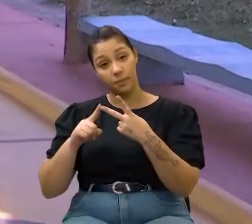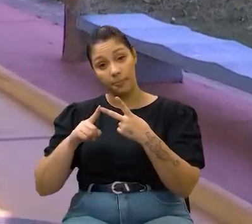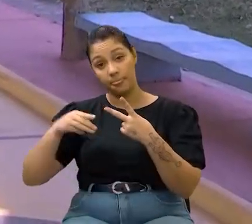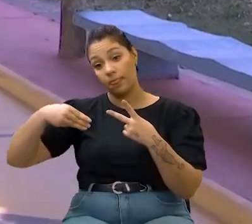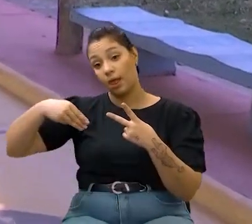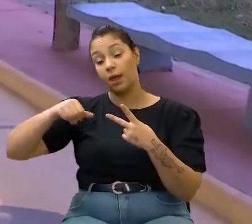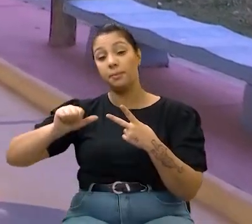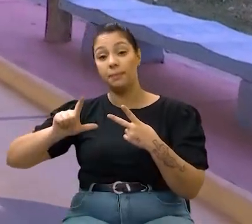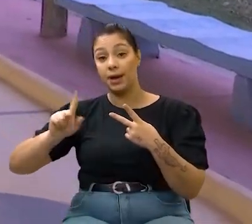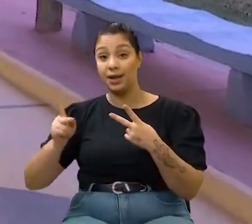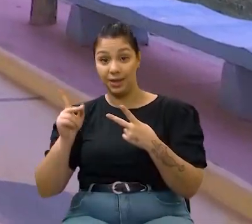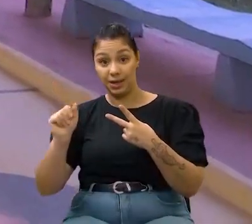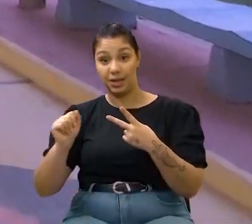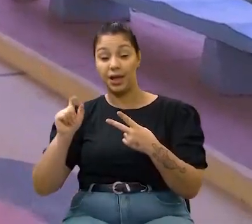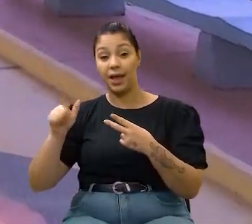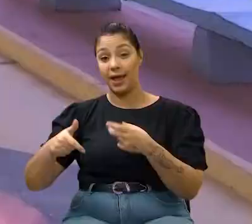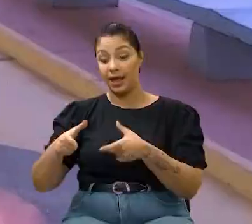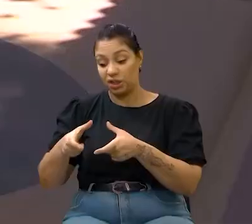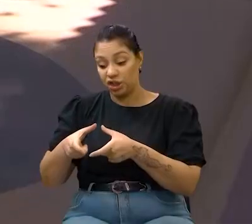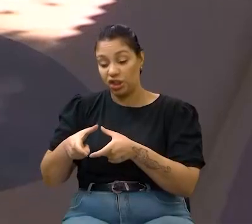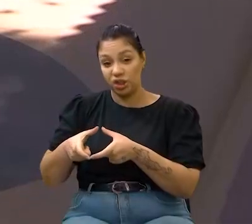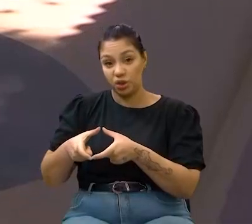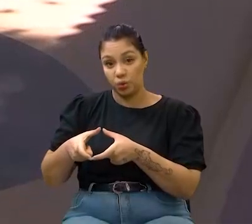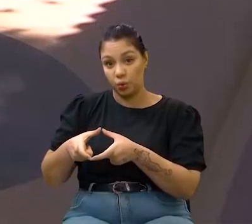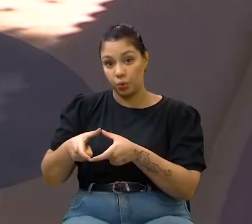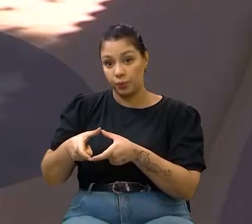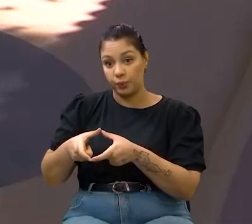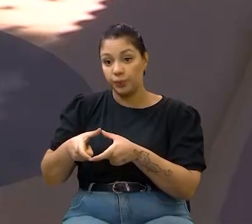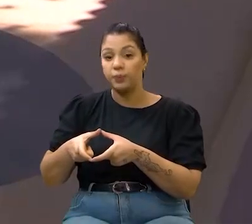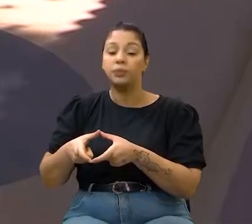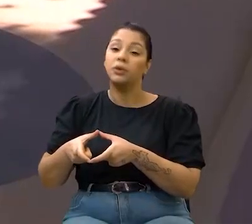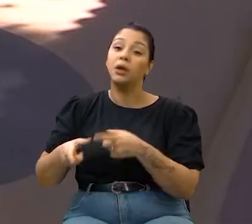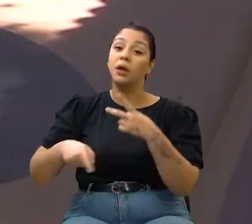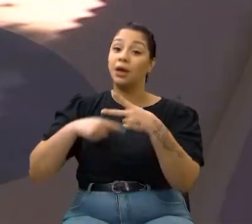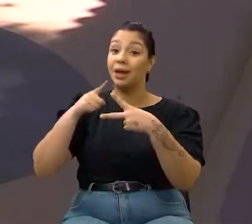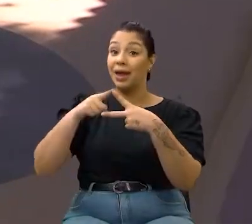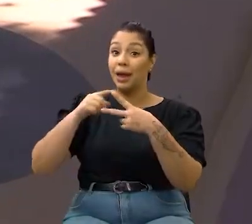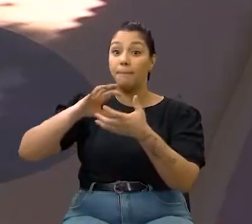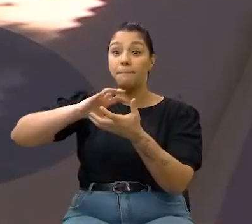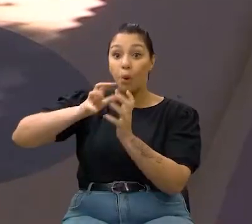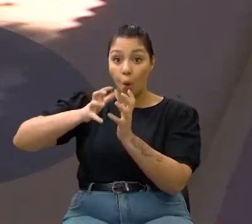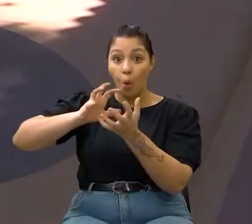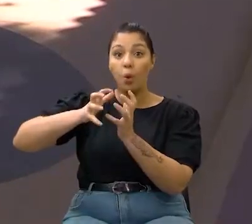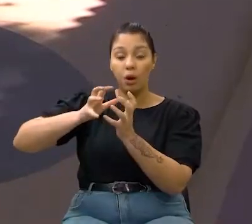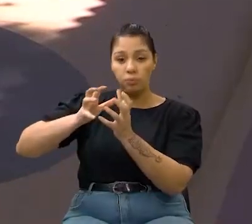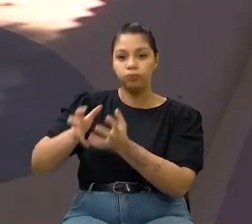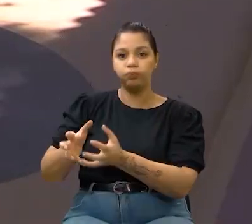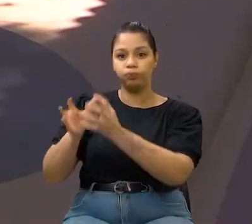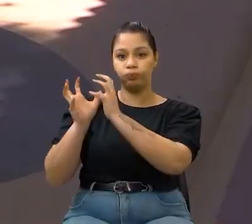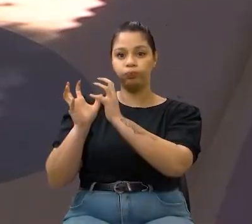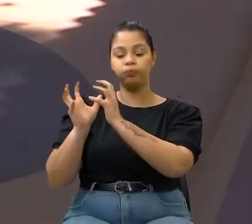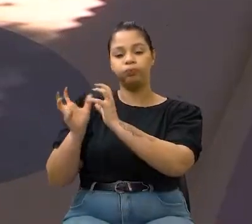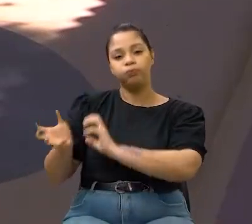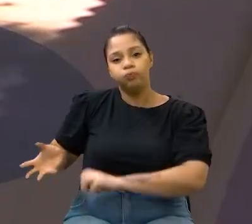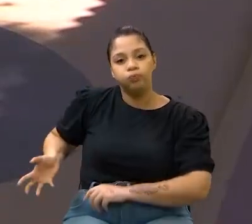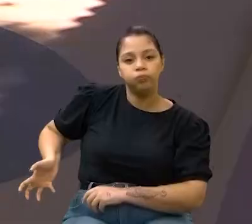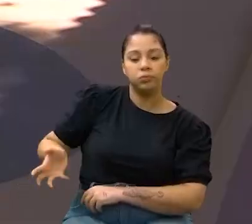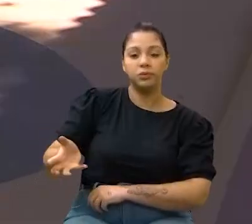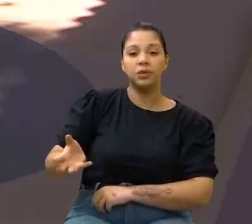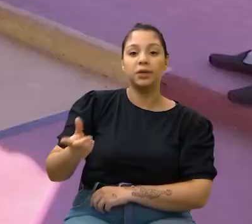A malha é em forma de disco, né? E a bocha, ela é em forma de bola, né, arredondada, e